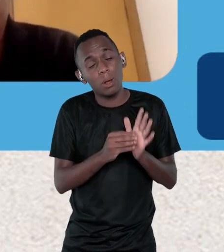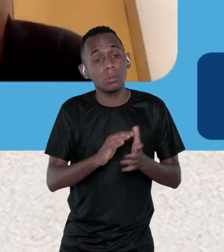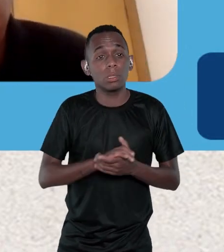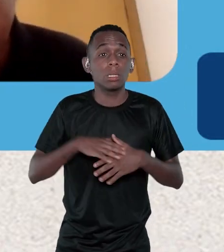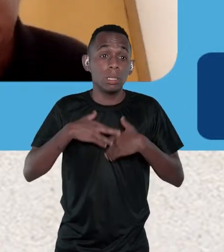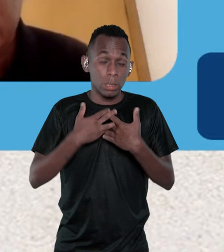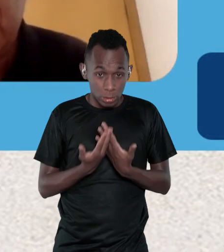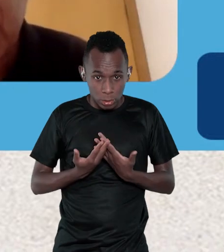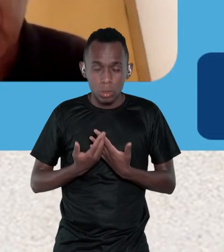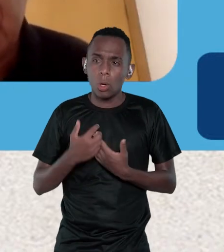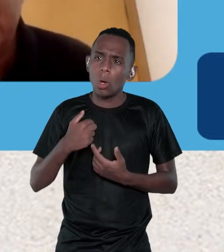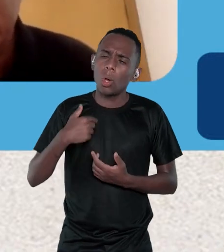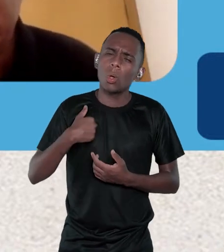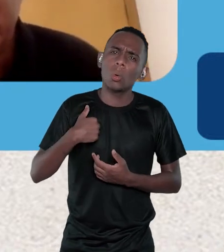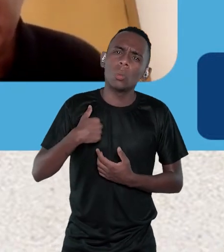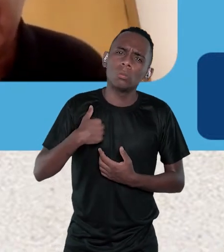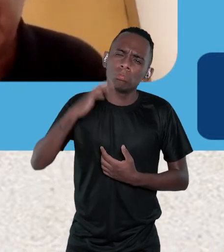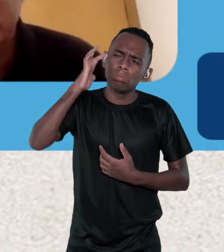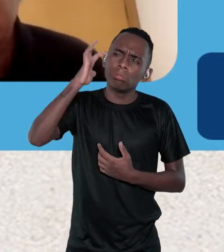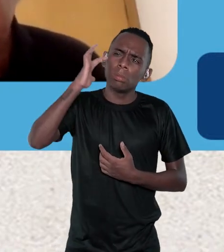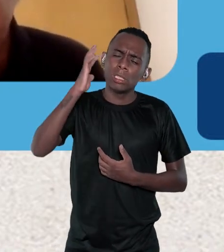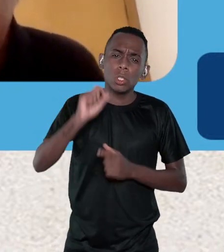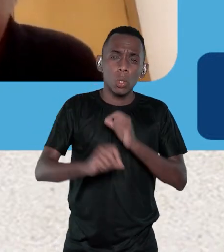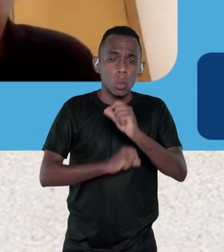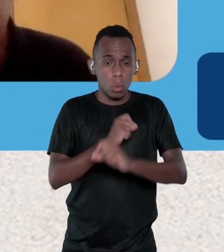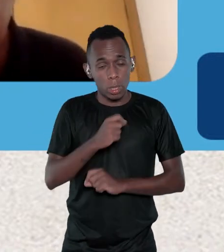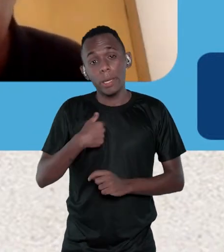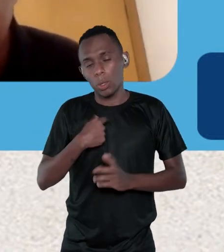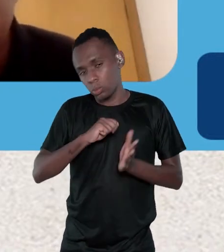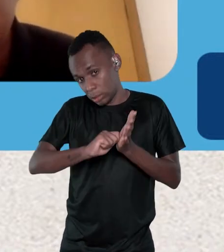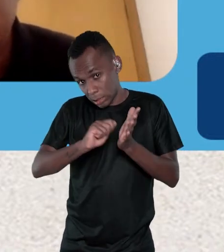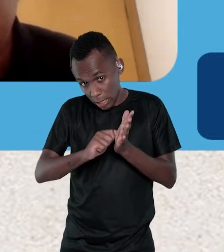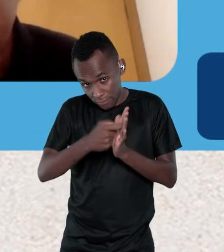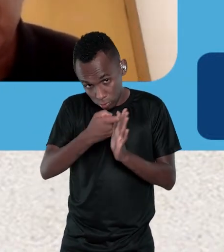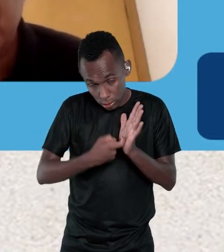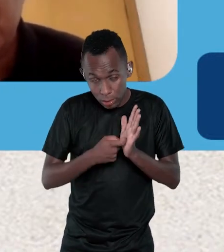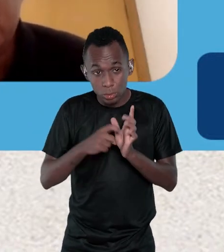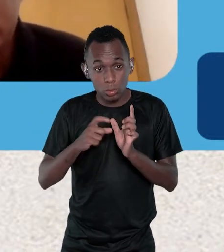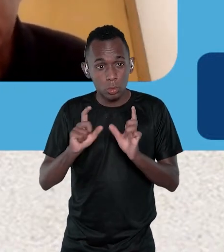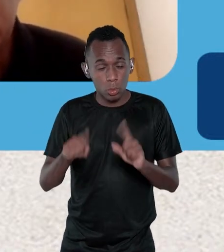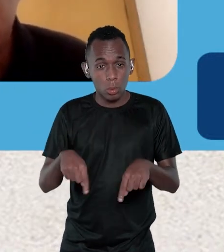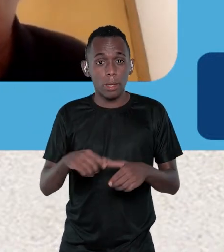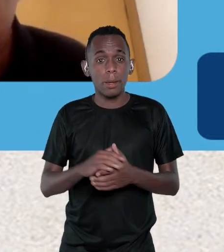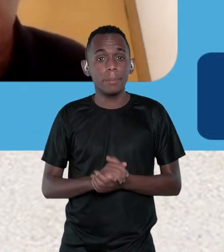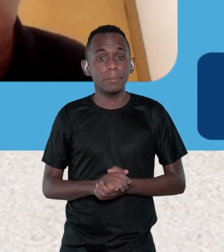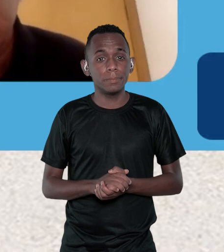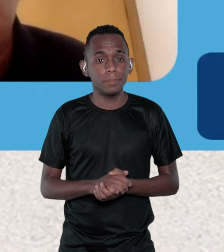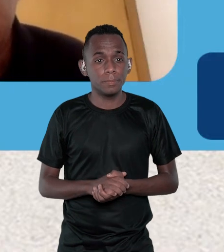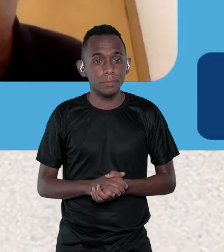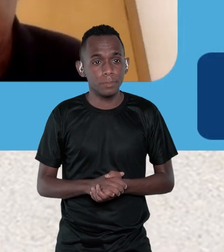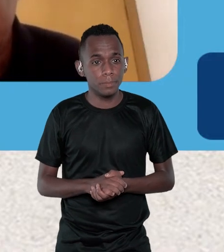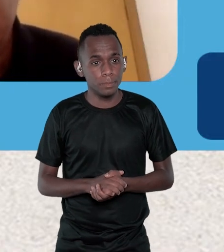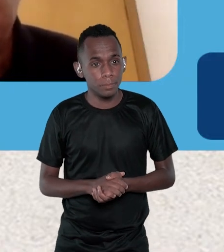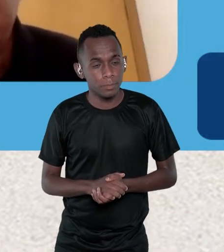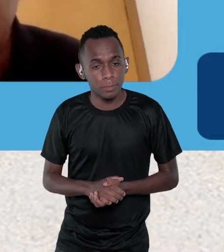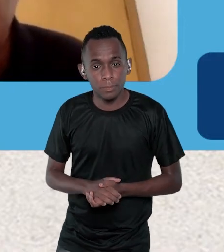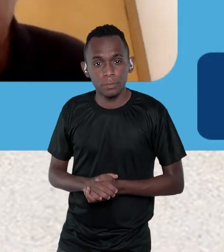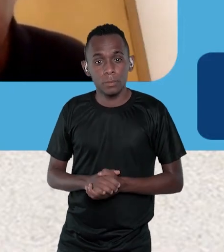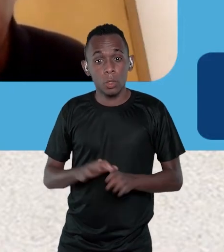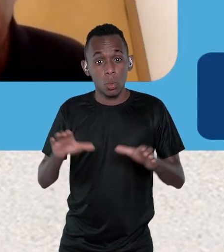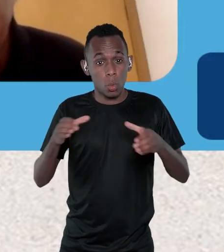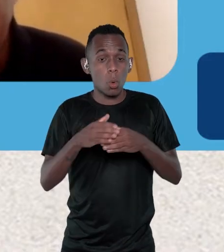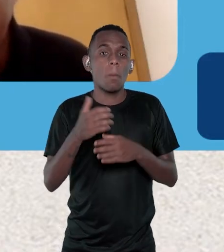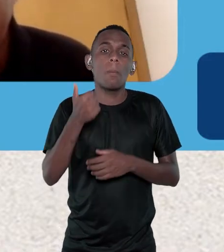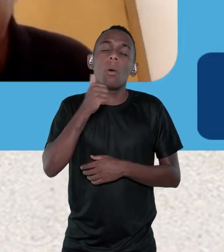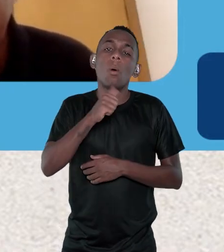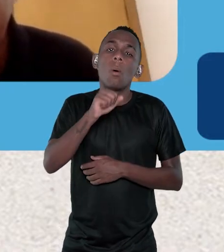de grana, de trabalho, de emprego, tudo. E tem uma coisa que me impressionou bastante, que eu comento nesse poema,